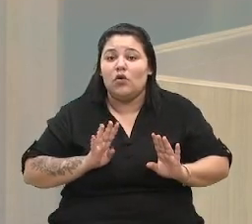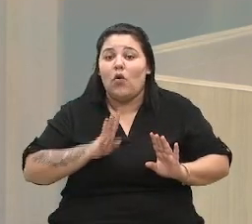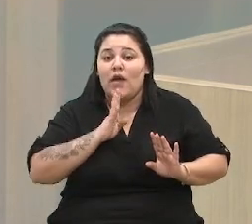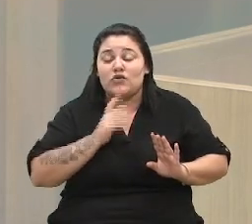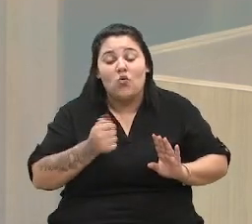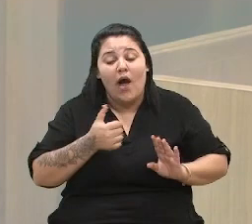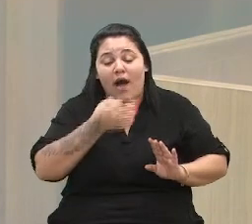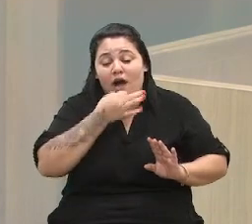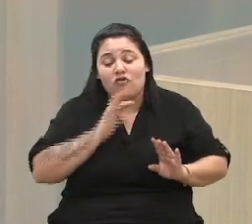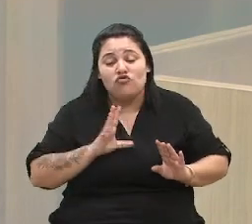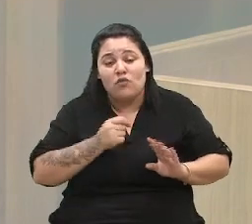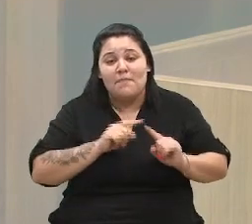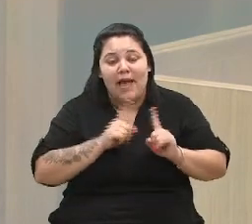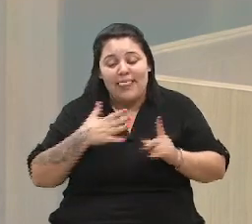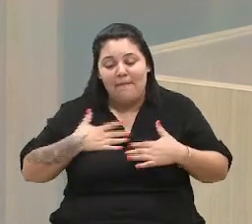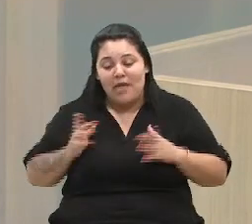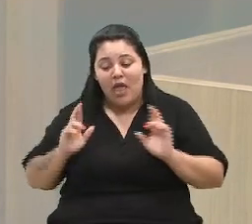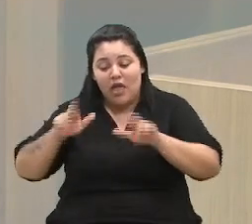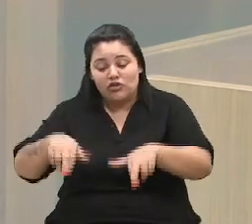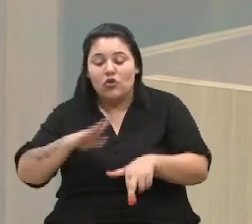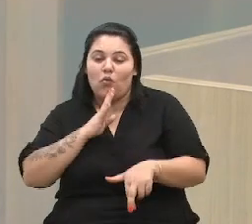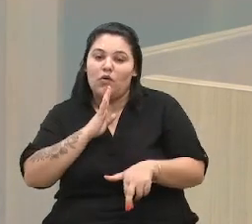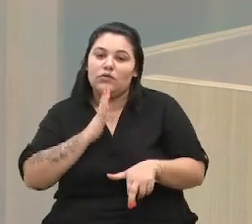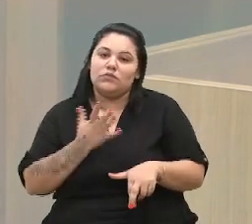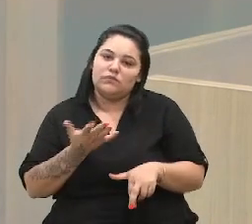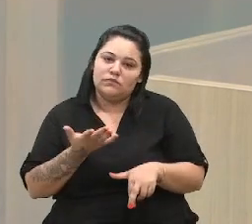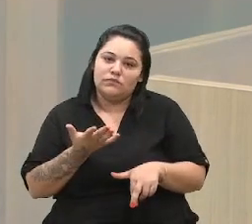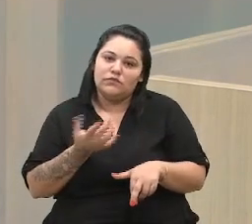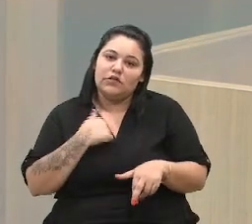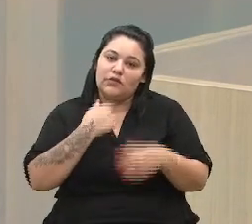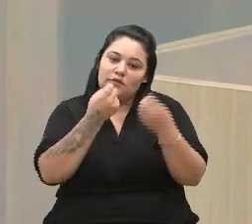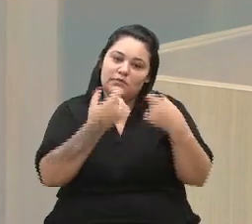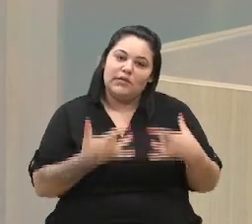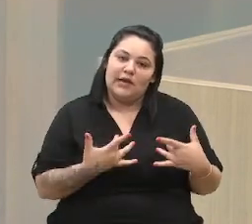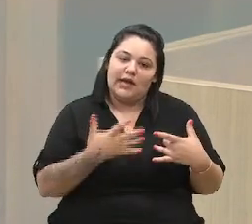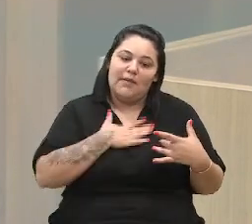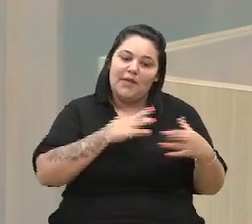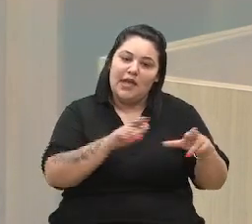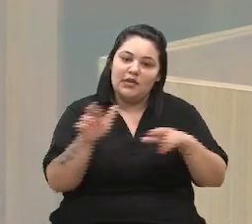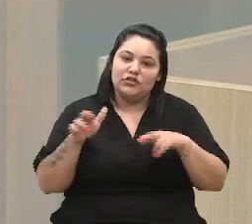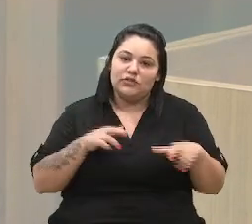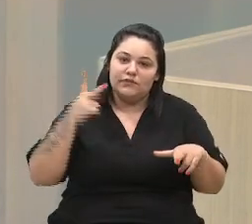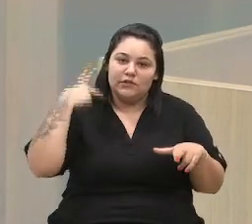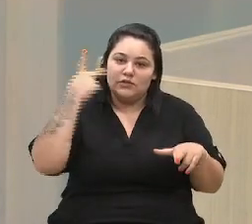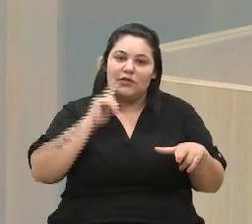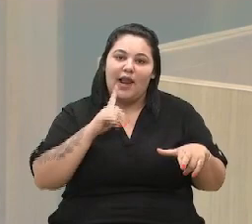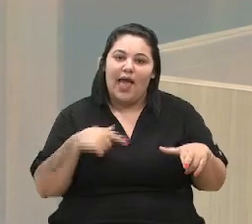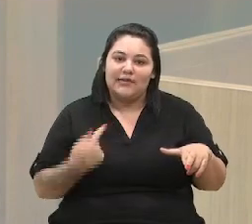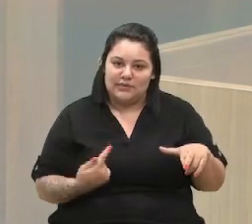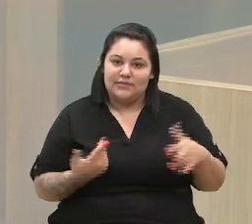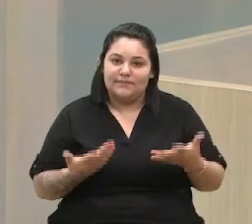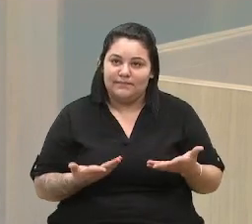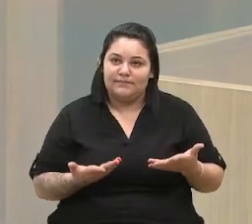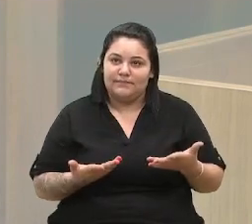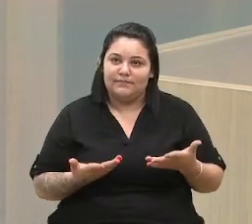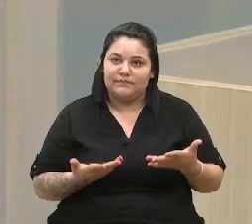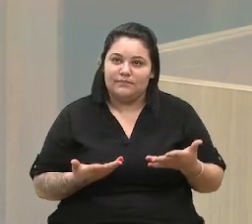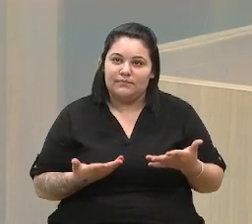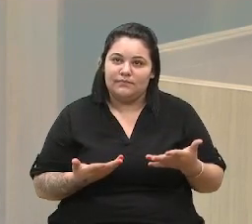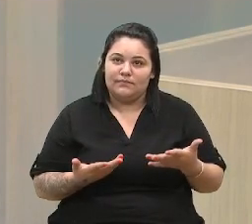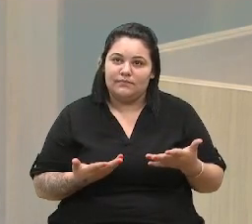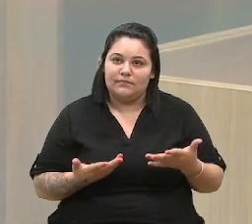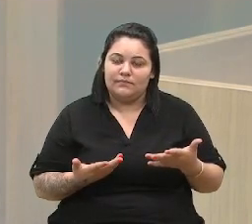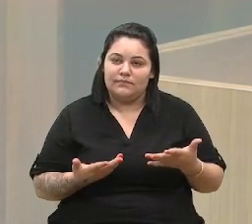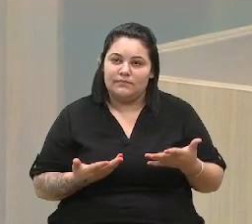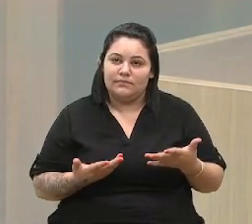eu tenho bastante conhecimento. E aí eu vou explicar para aquela região, vereadora Gladys, que quando o trânsito, que é